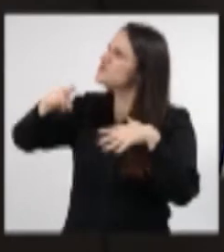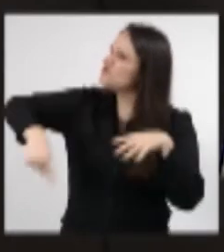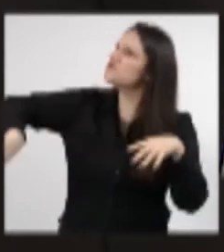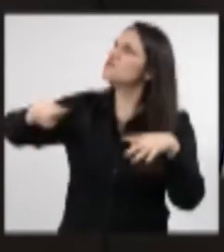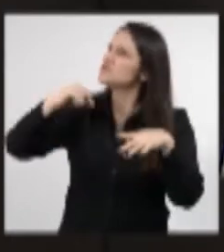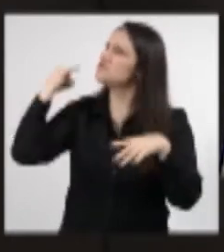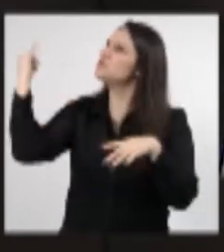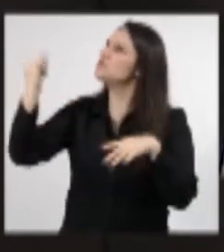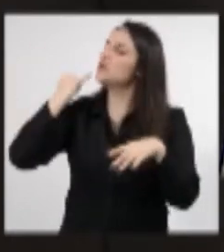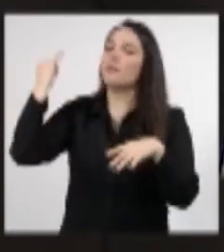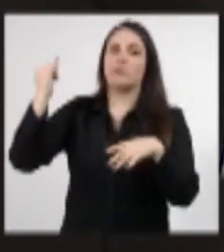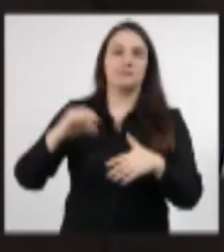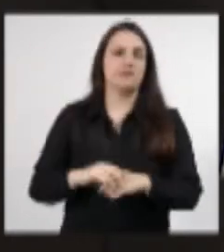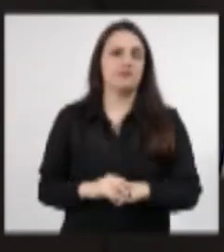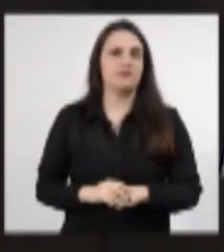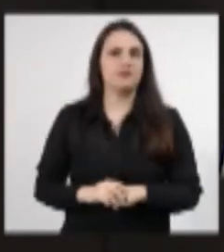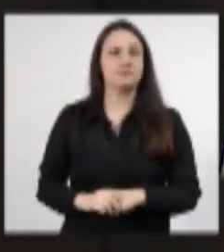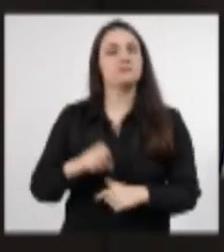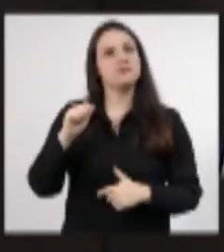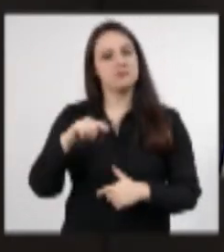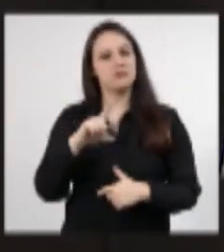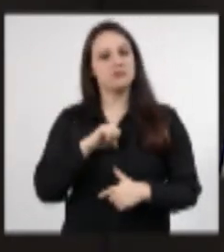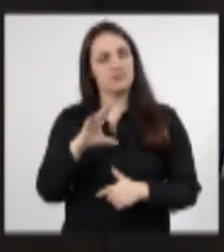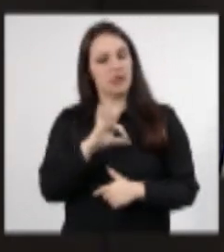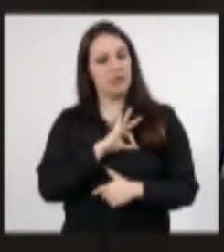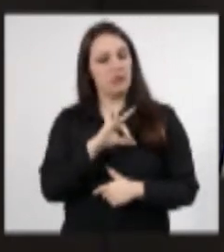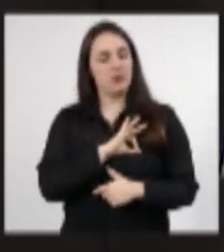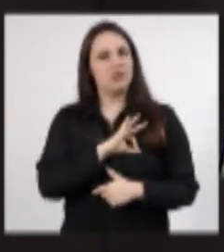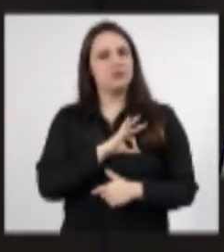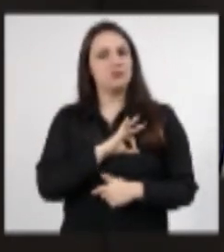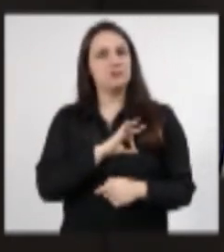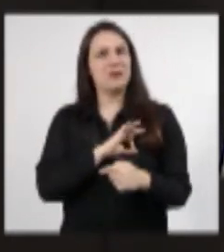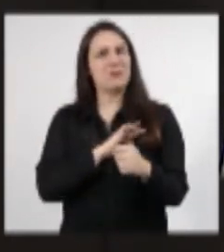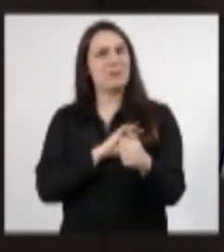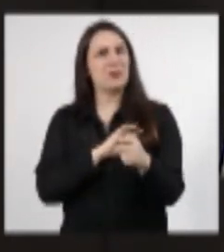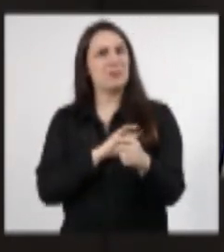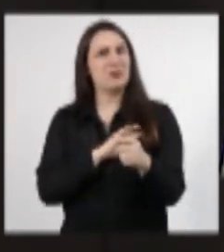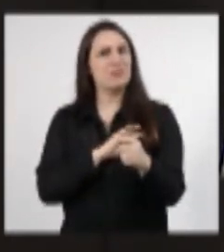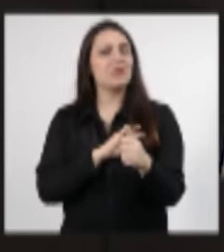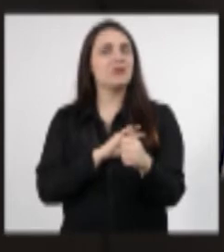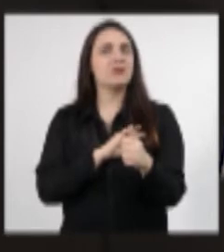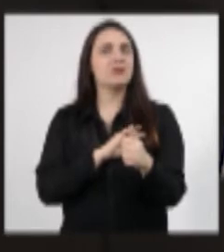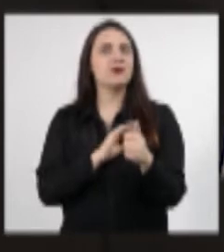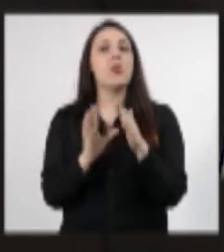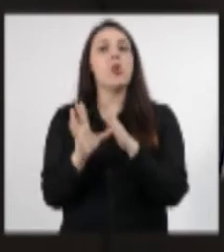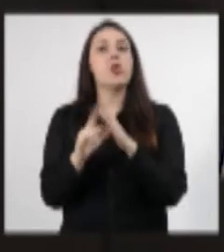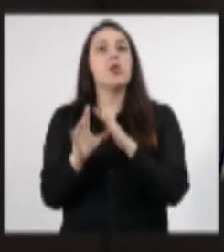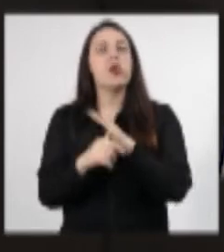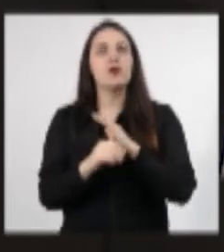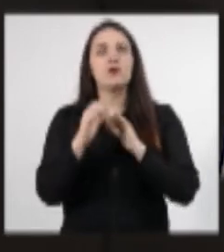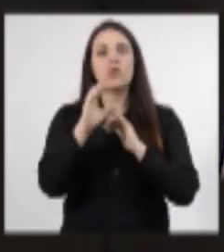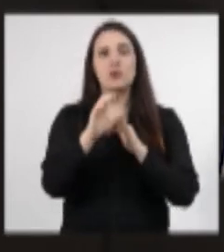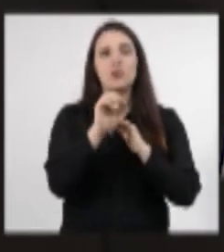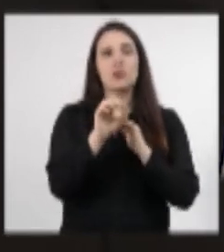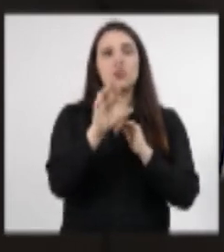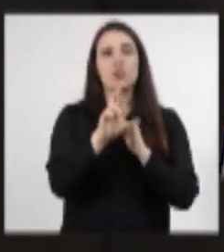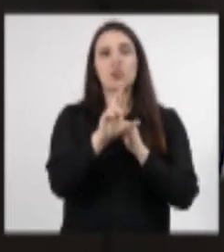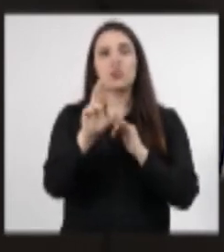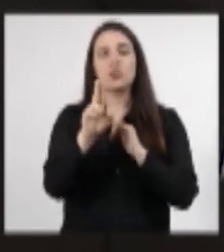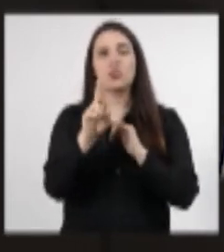do reconhecimento da população para com esses policiais. Nós temos uma polícia com baixos